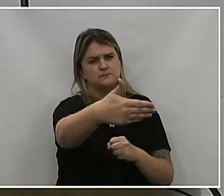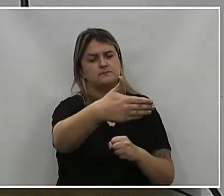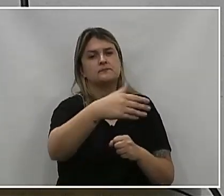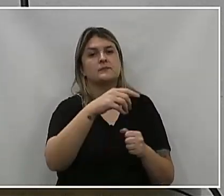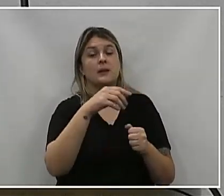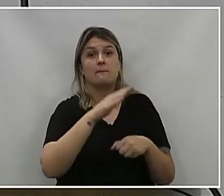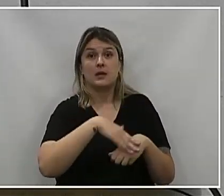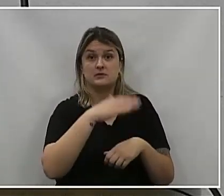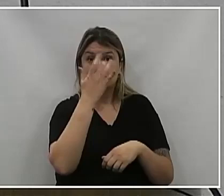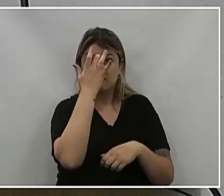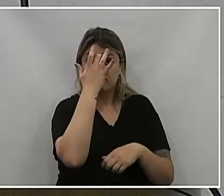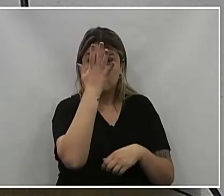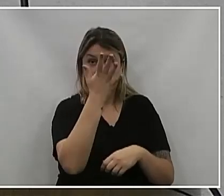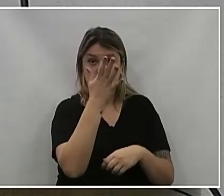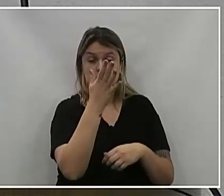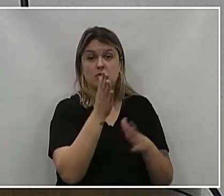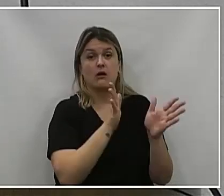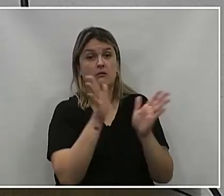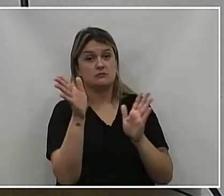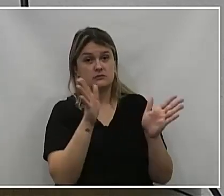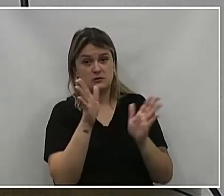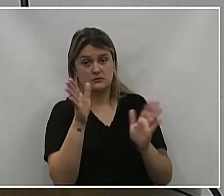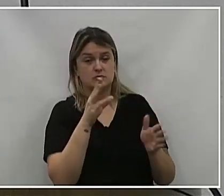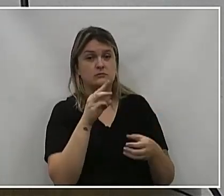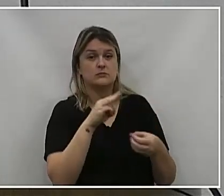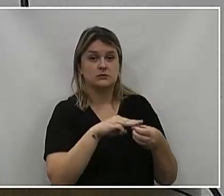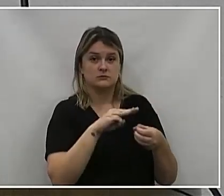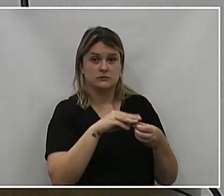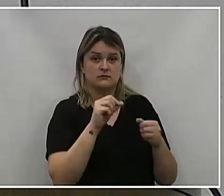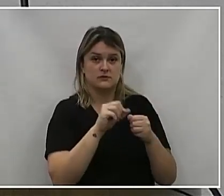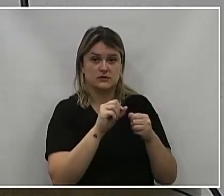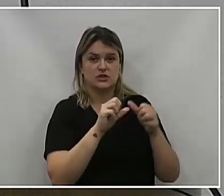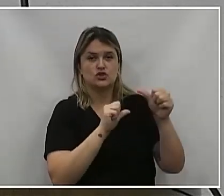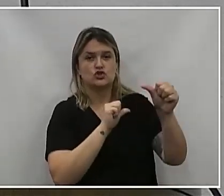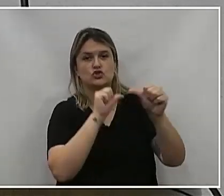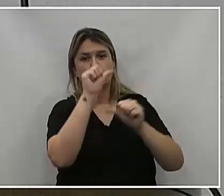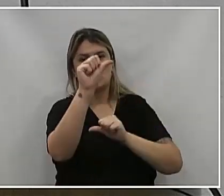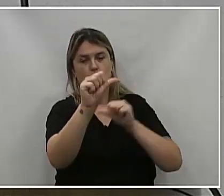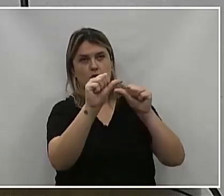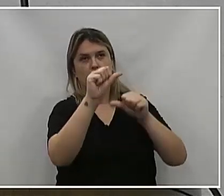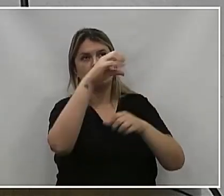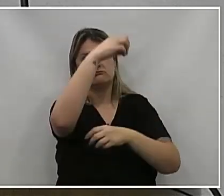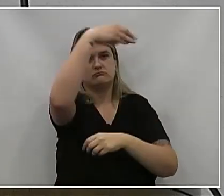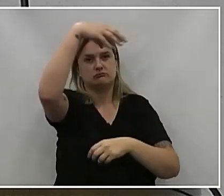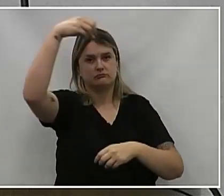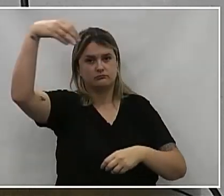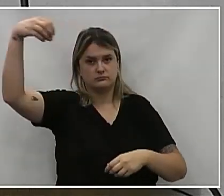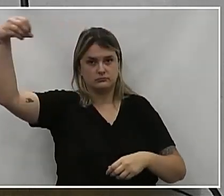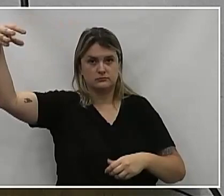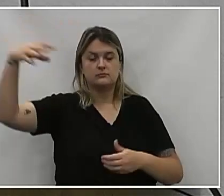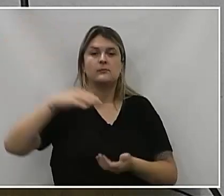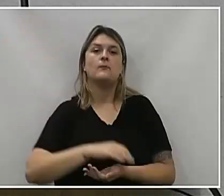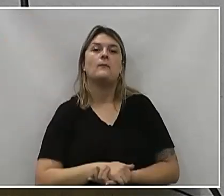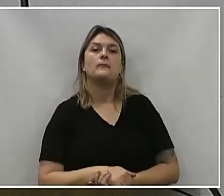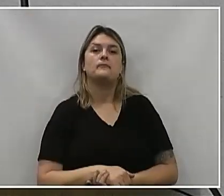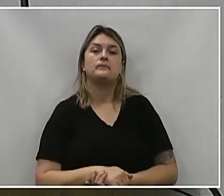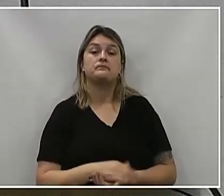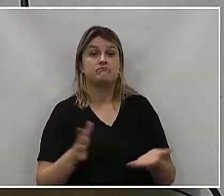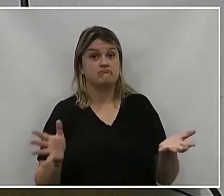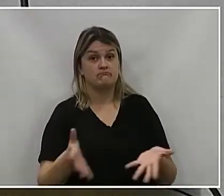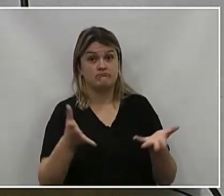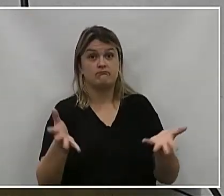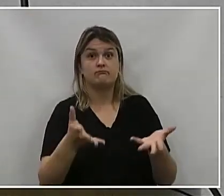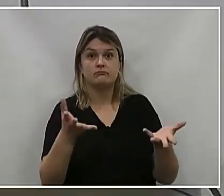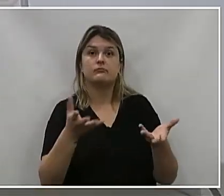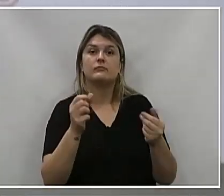que facilitariam o acesso do município a essa troca de substituição aí do parque público, né? Eles incentivam